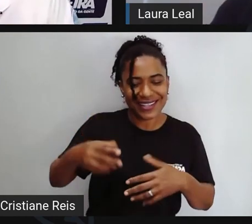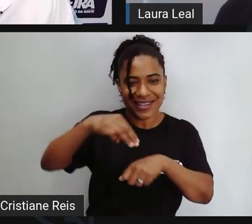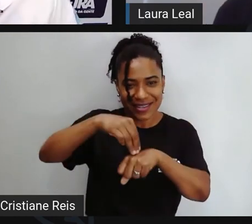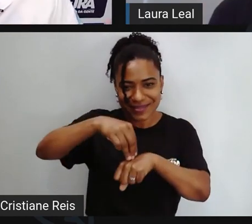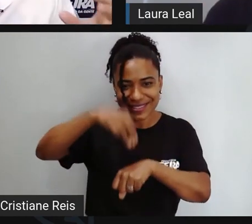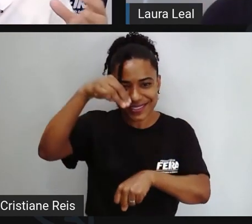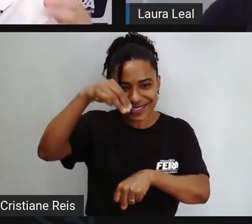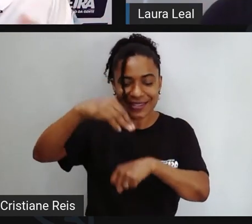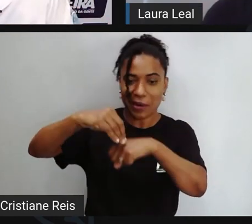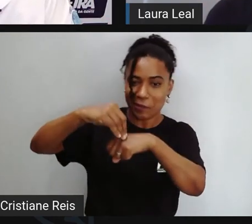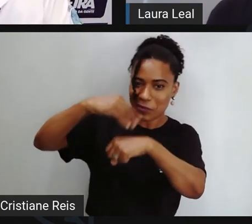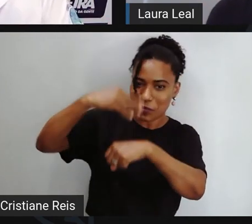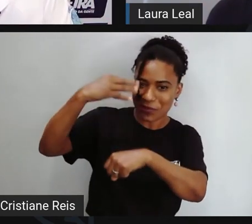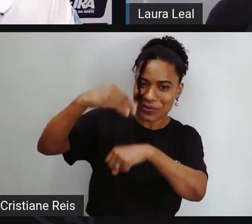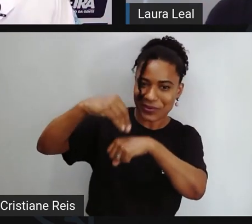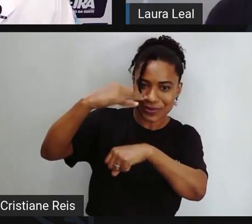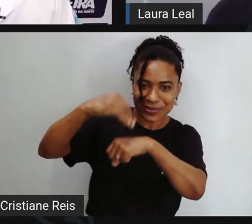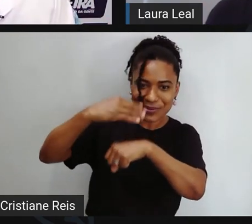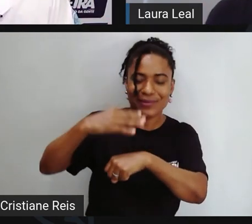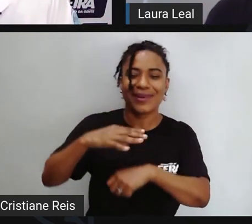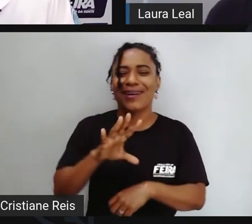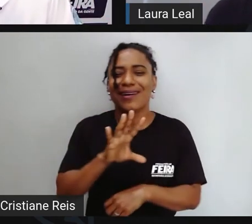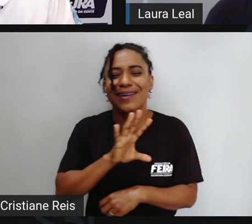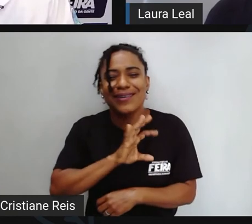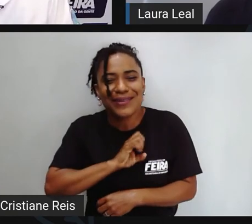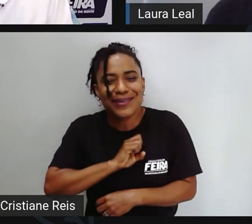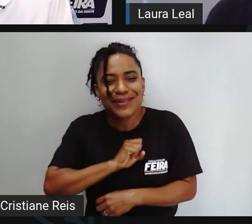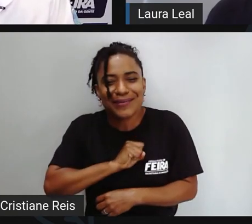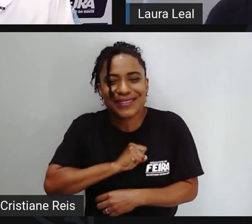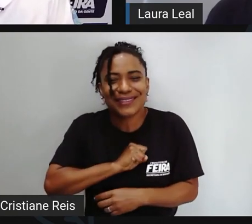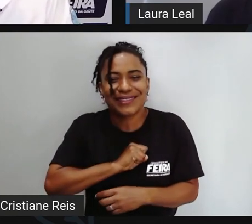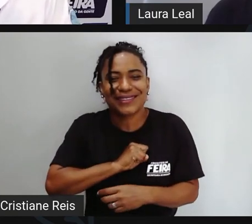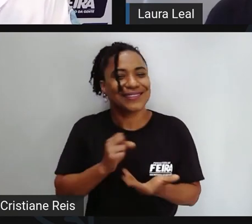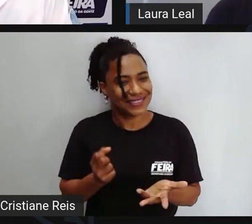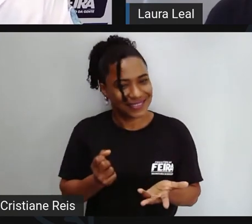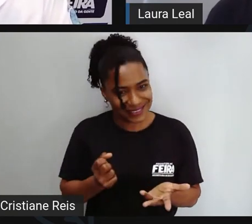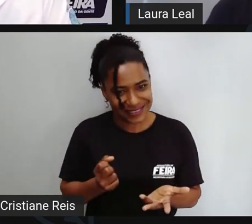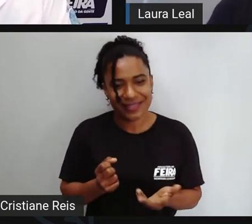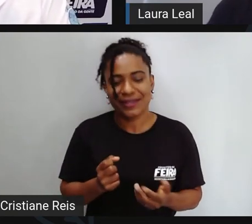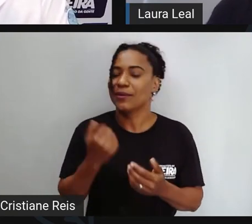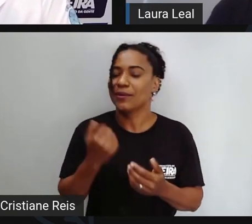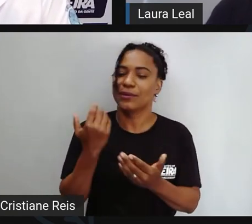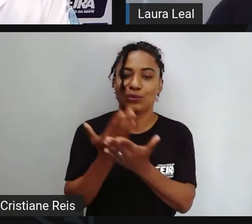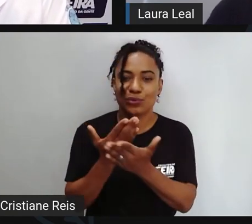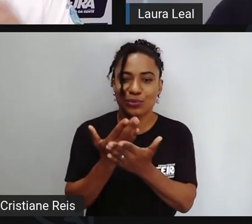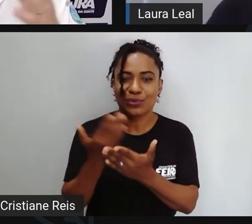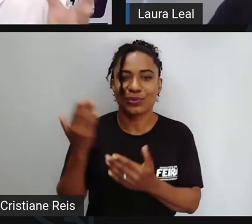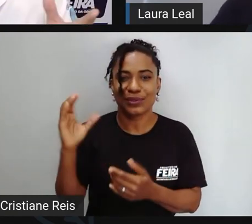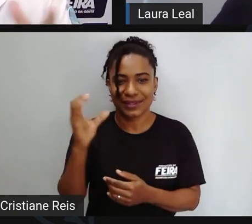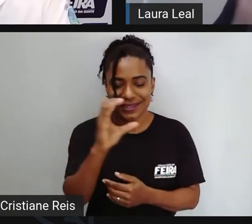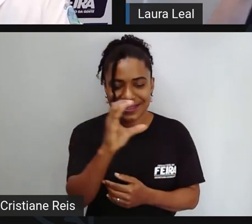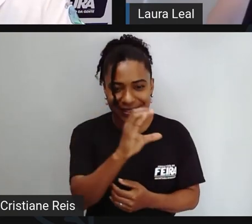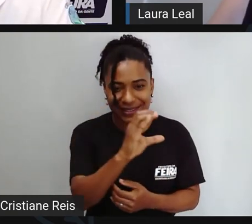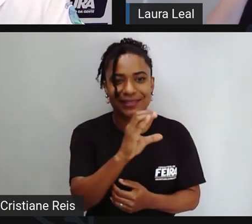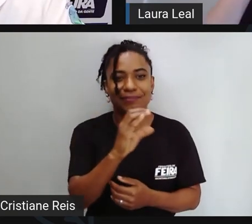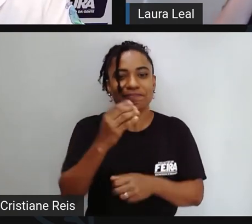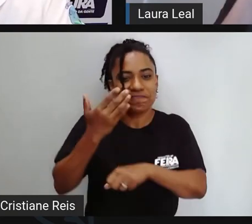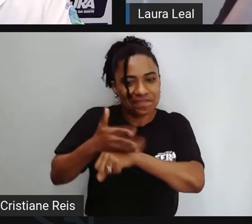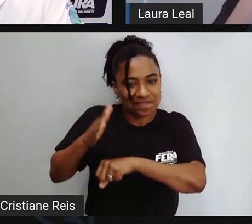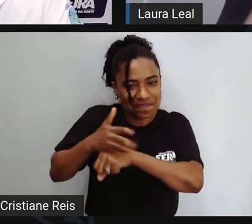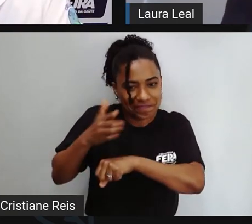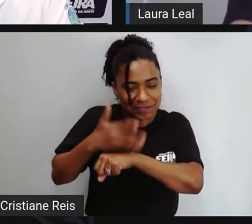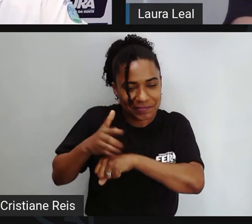com ela. Né, minha trajetória ali dentro da ciência, que não parou, mas a parte mais prática foi sob orientação